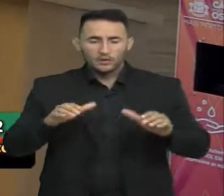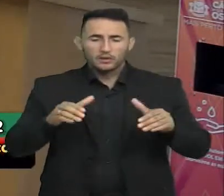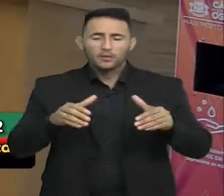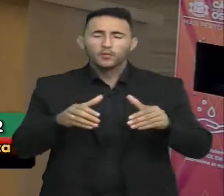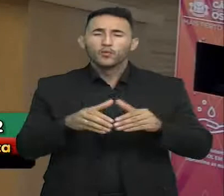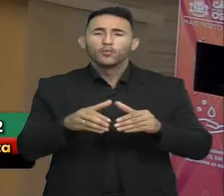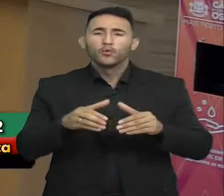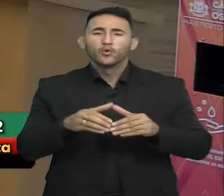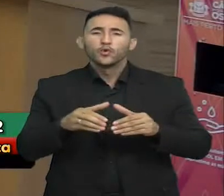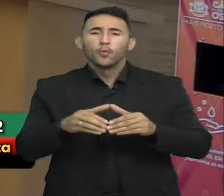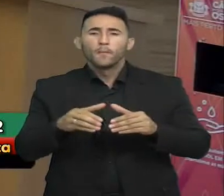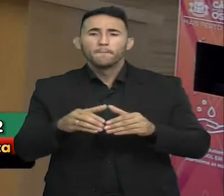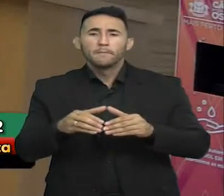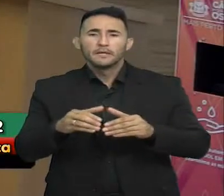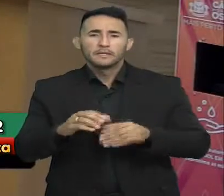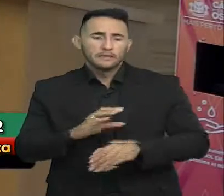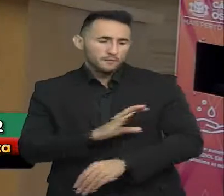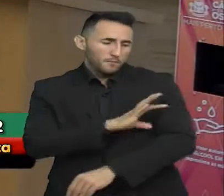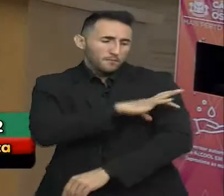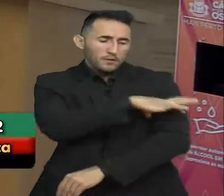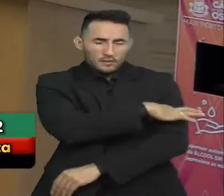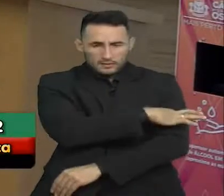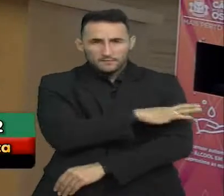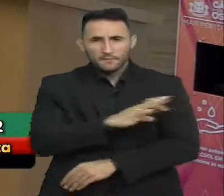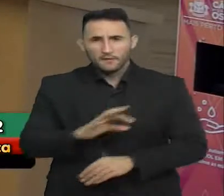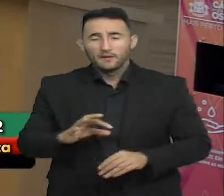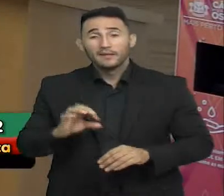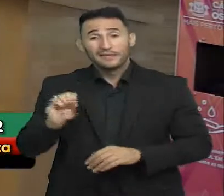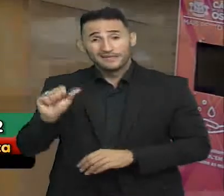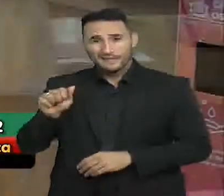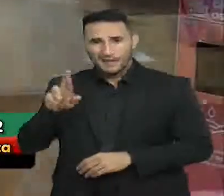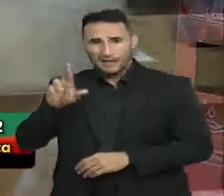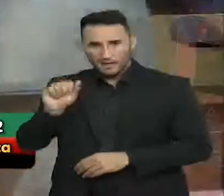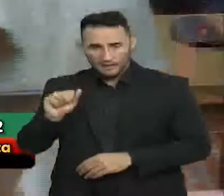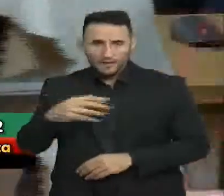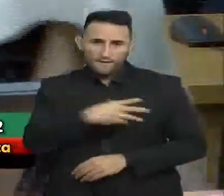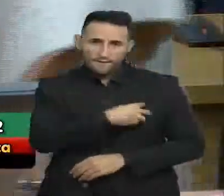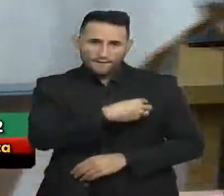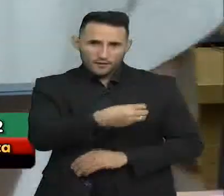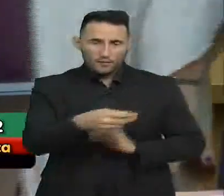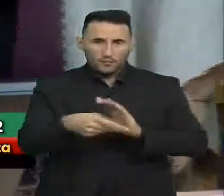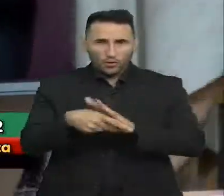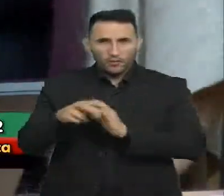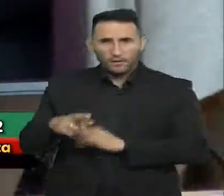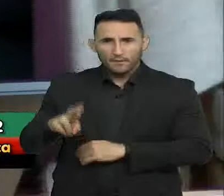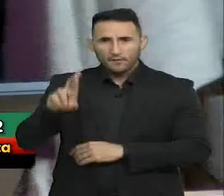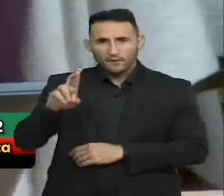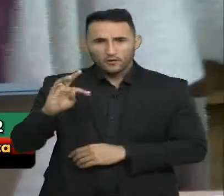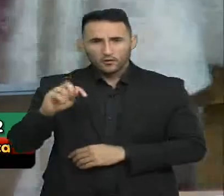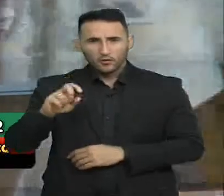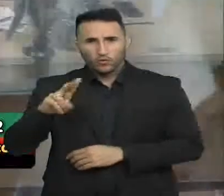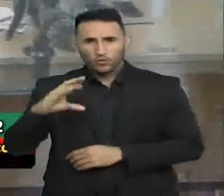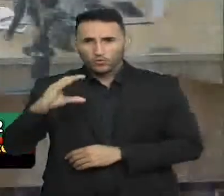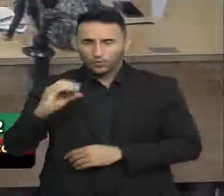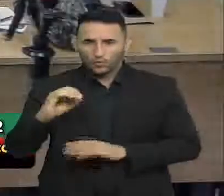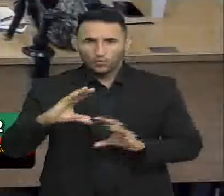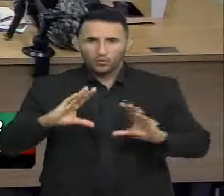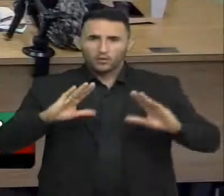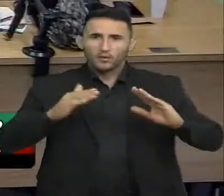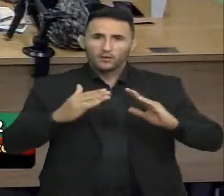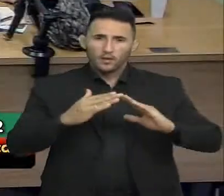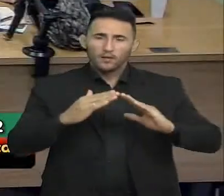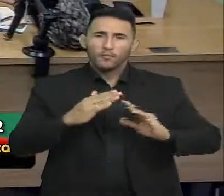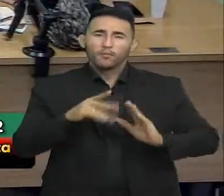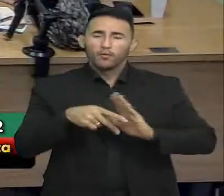Verde. Sara Georgia, filho, representando a Atuco e Templo de Umbanda, Caboclo